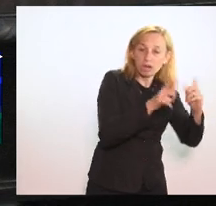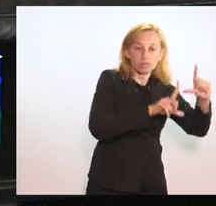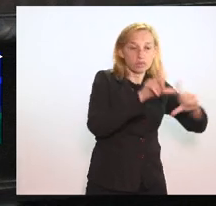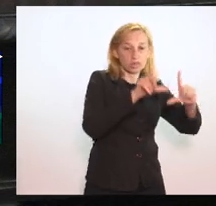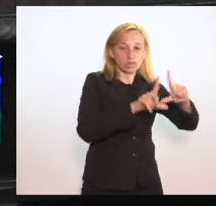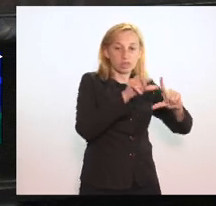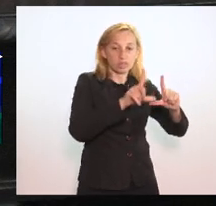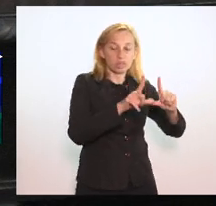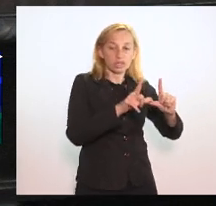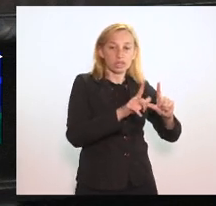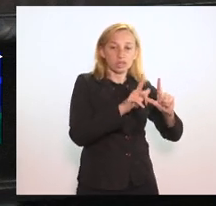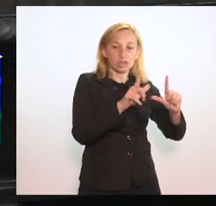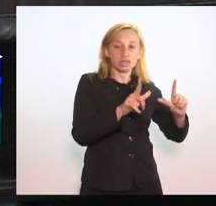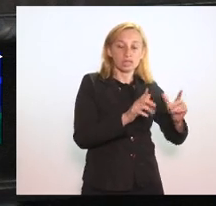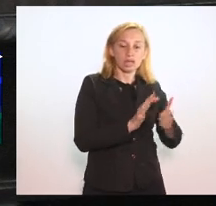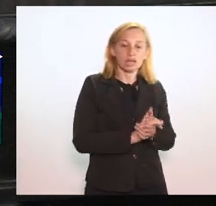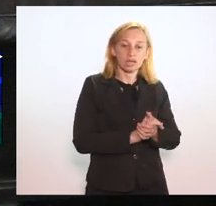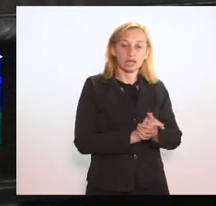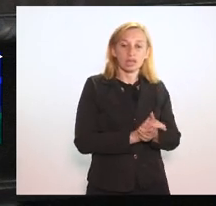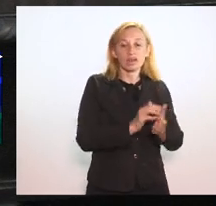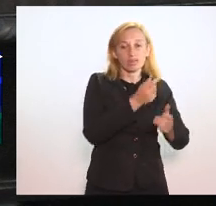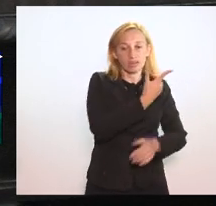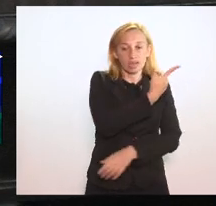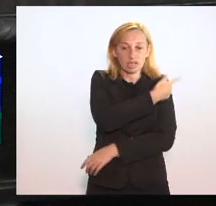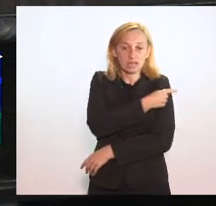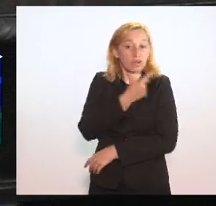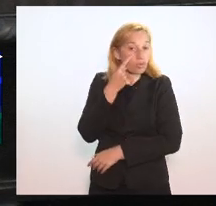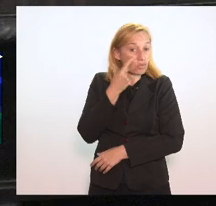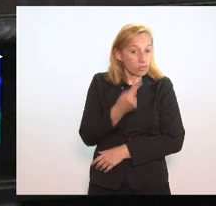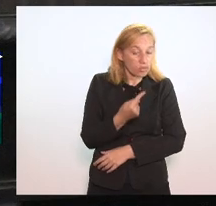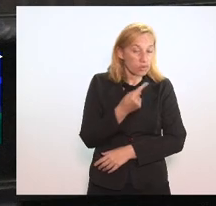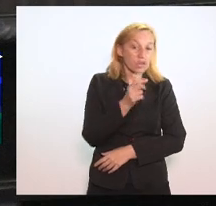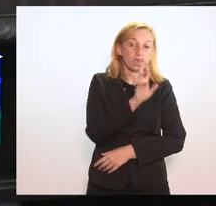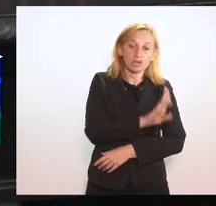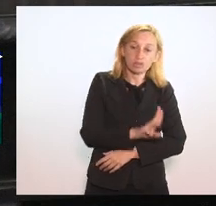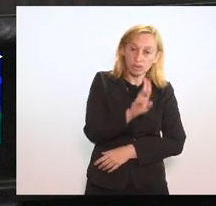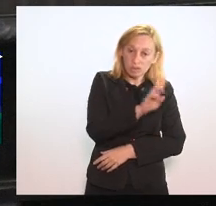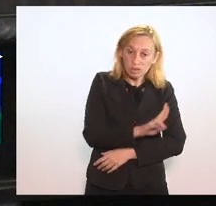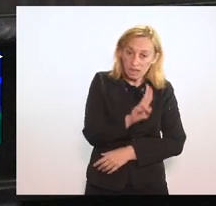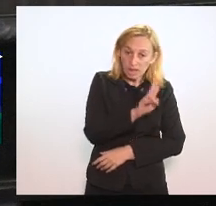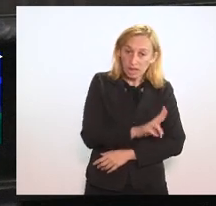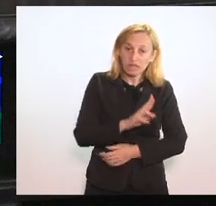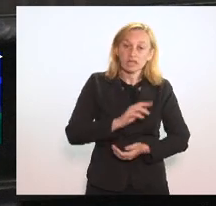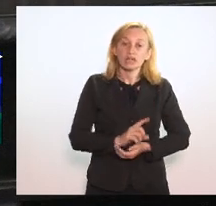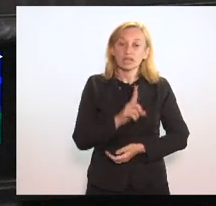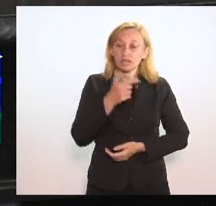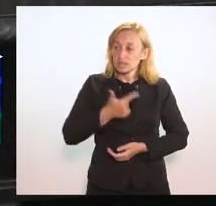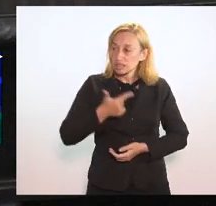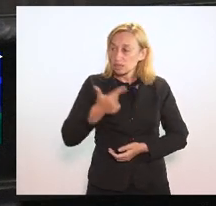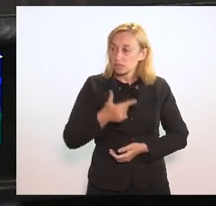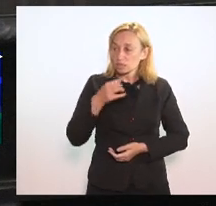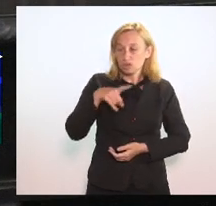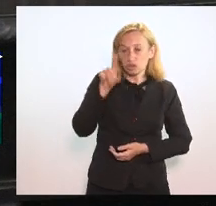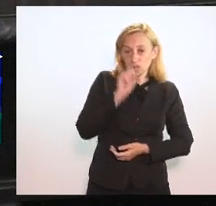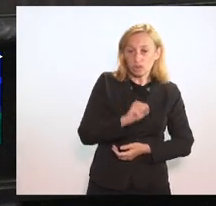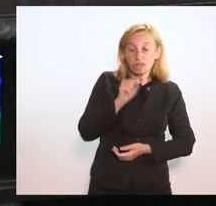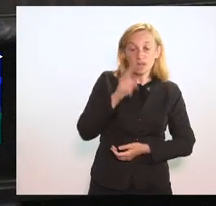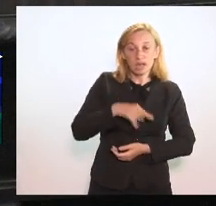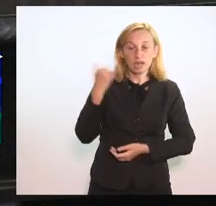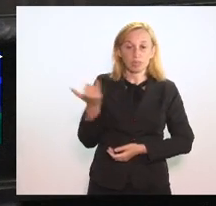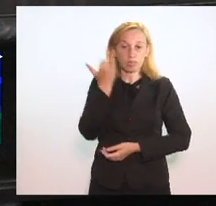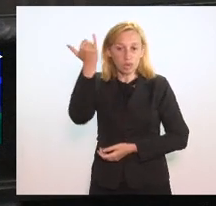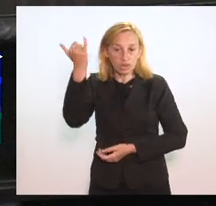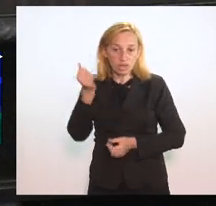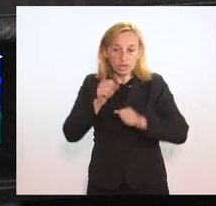vacinação nós vamos ver que o tiriza segunda dose por mais que seja importante